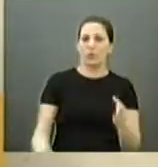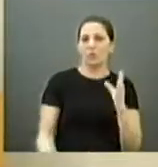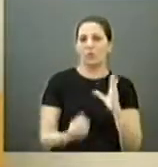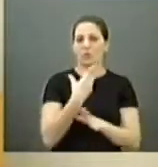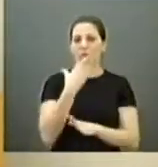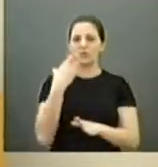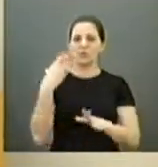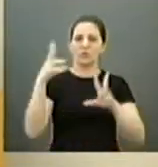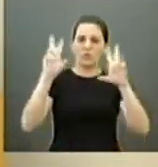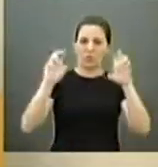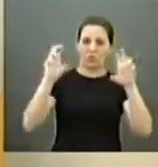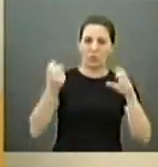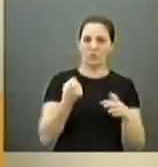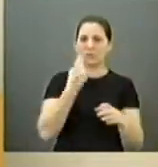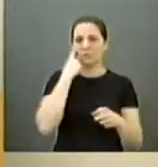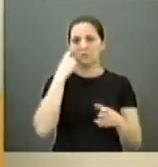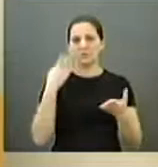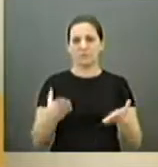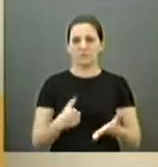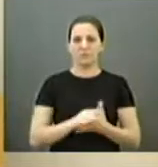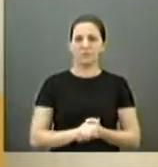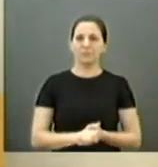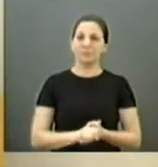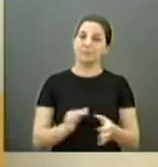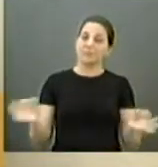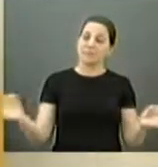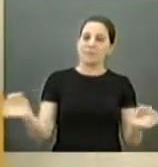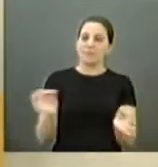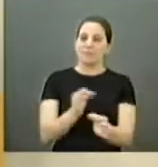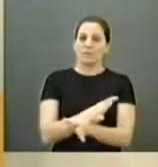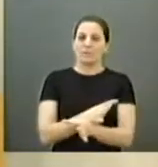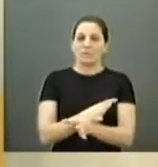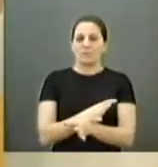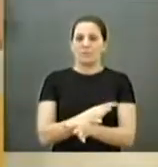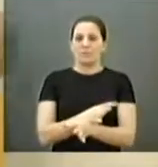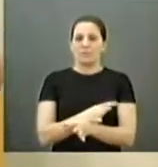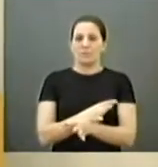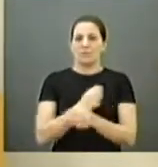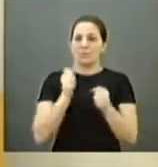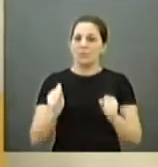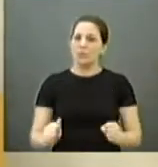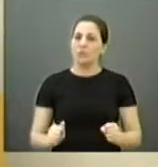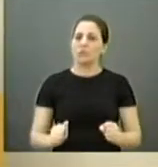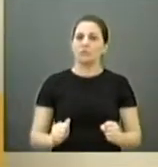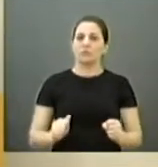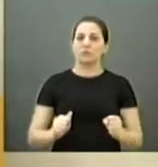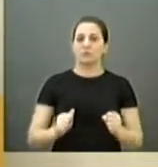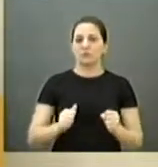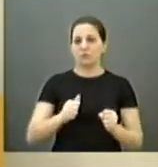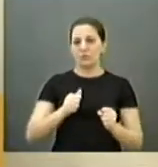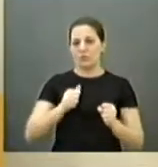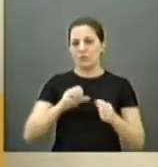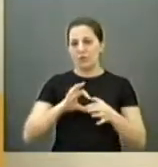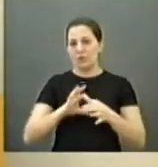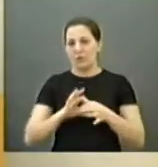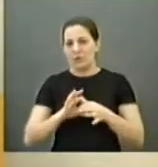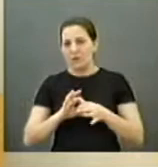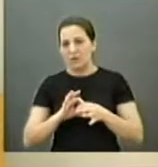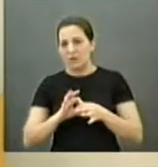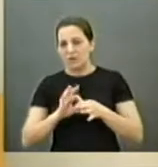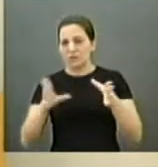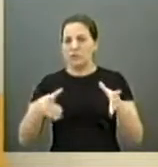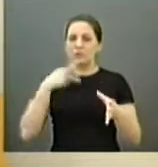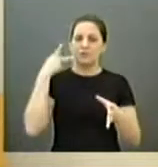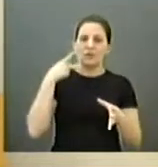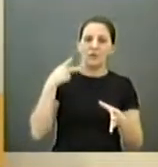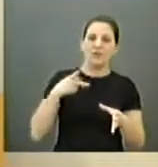aqui na sexta-feira. E, por fim, eu não poderia deixar de falar, a gente está vendo uma repercussão muito